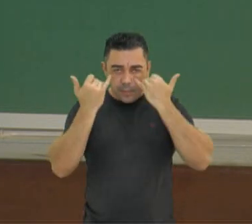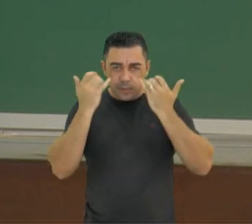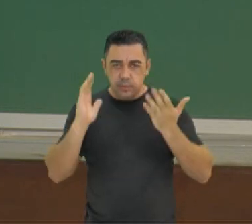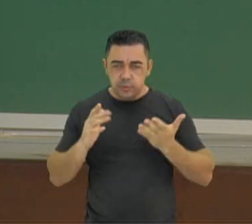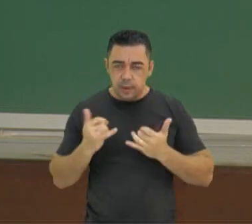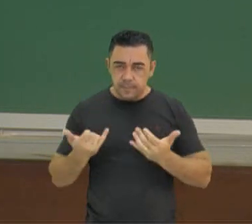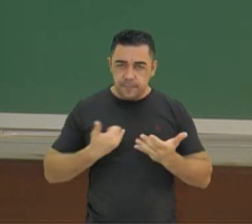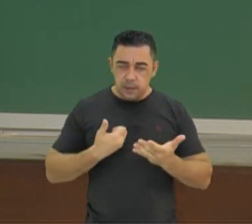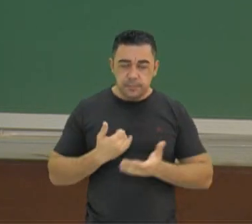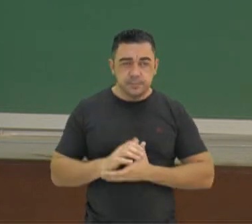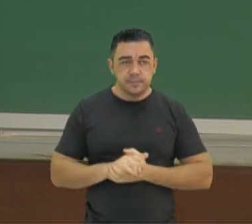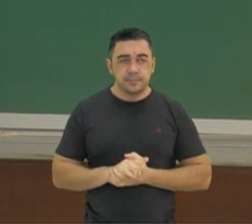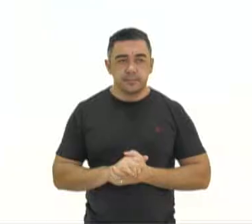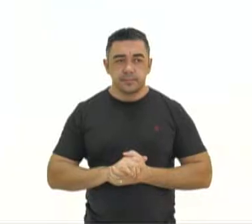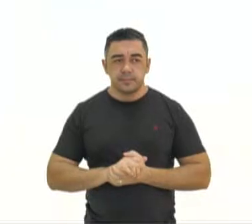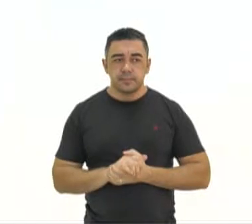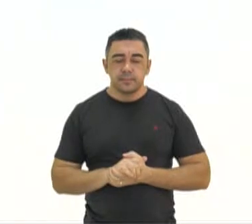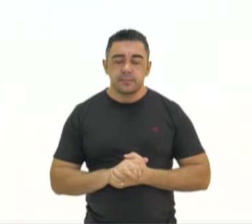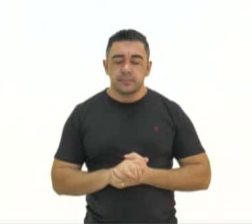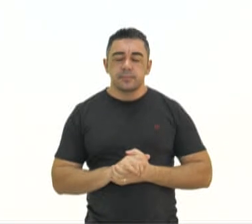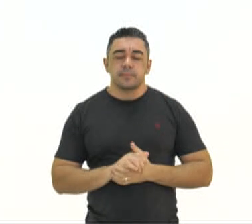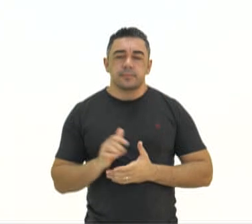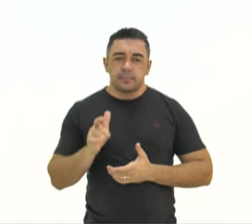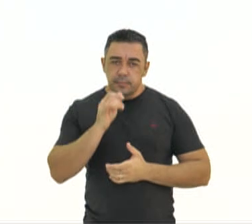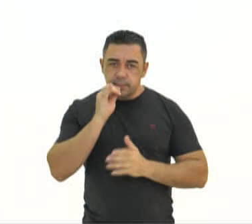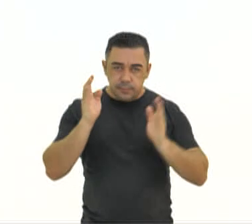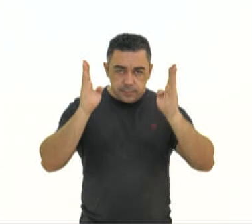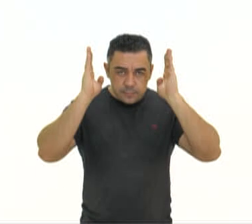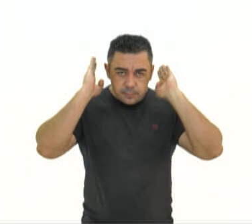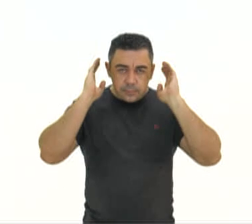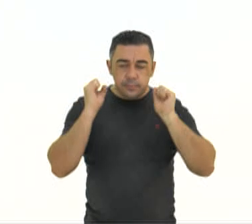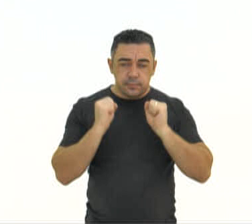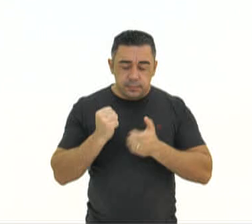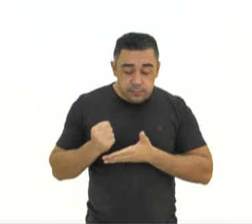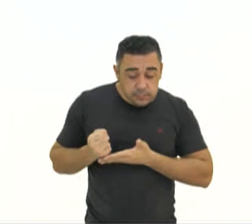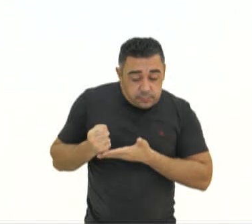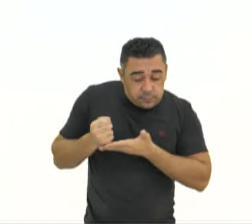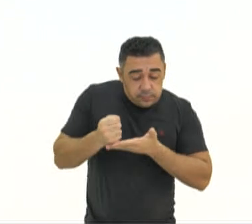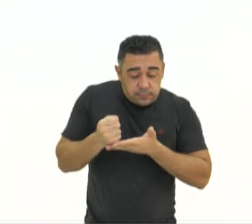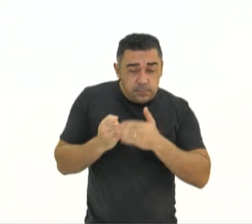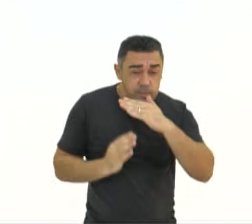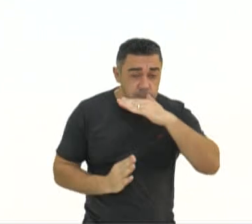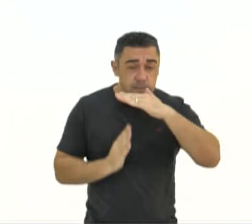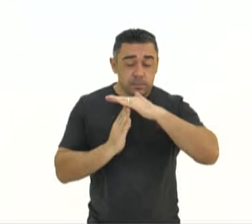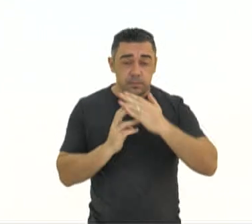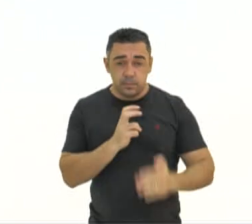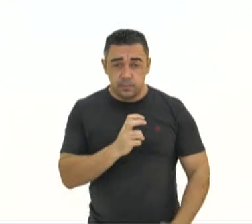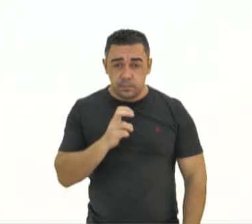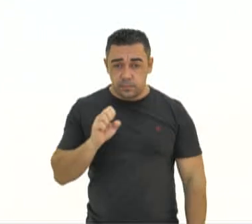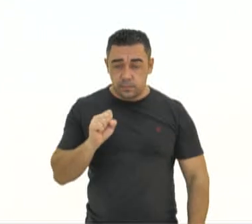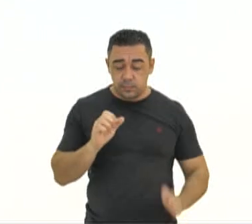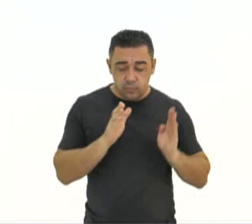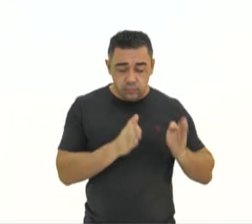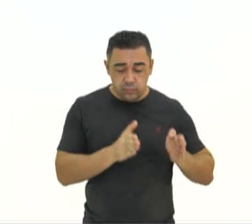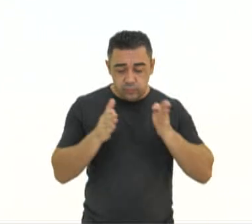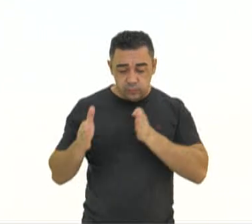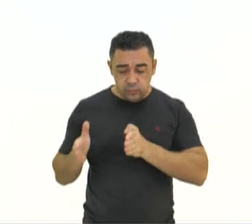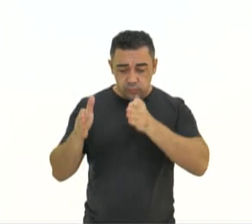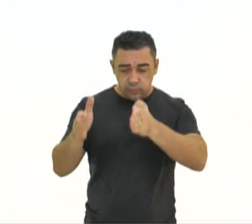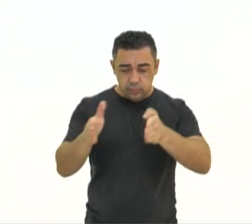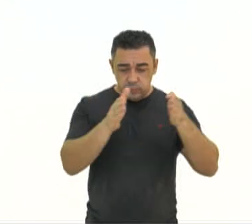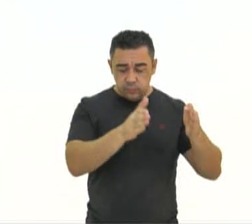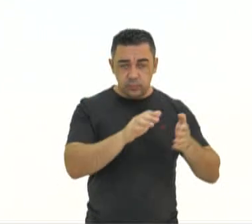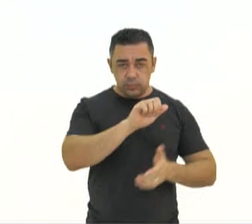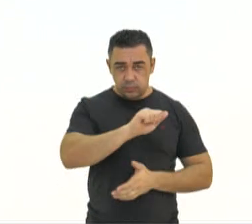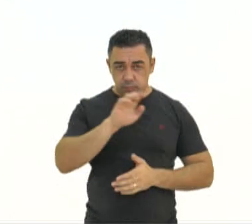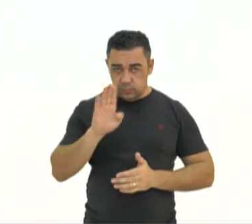no enunciado. Então, vamos lá. Um caminhão pode levar, no máximo, 58 caixas do tipo A